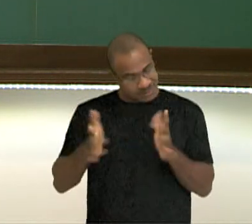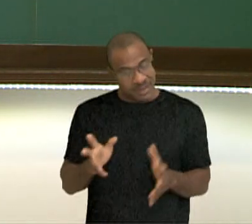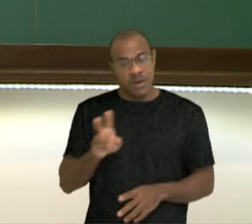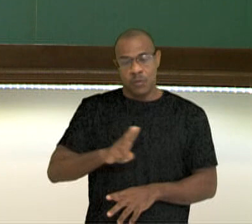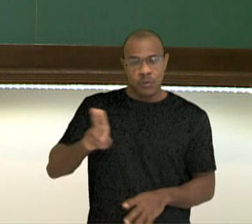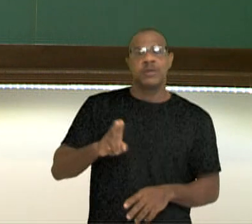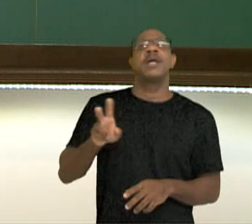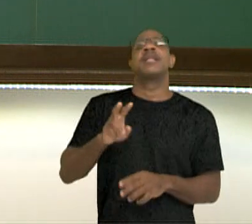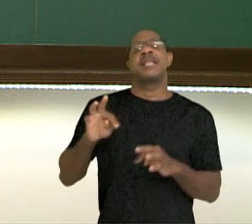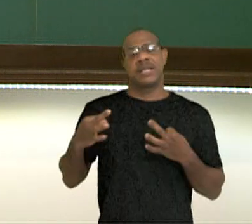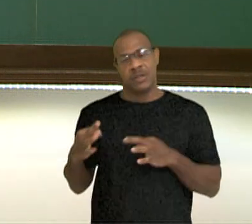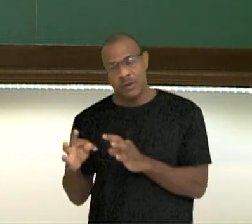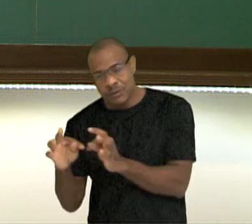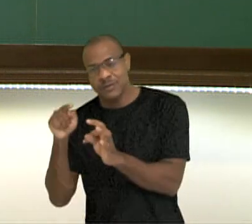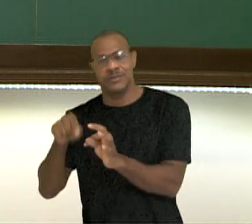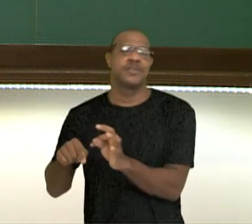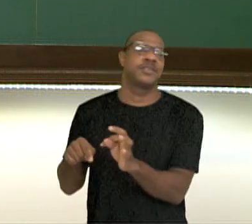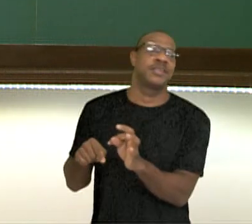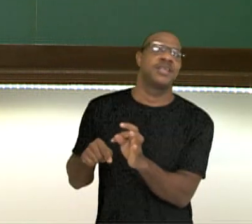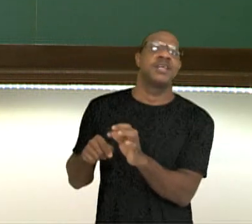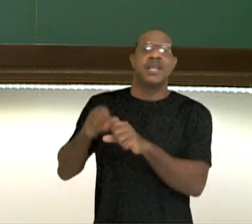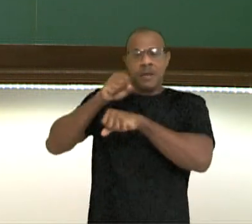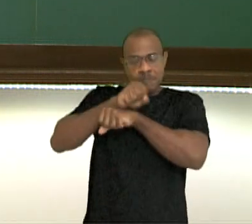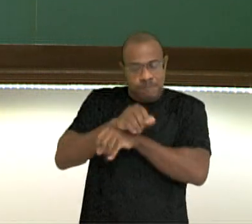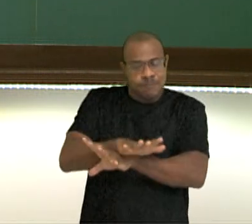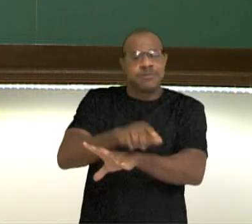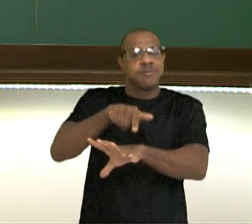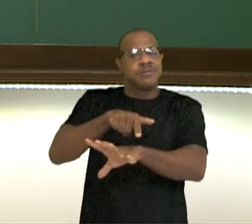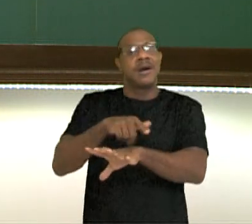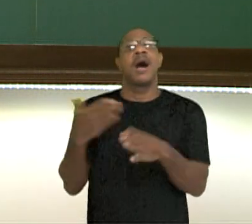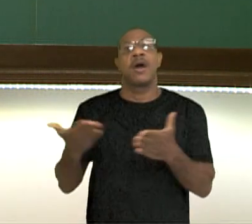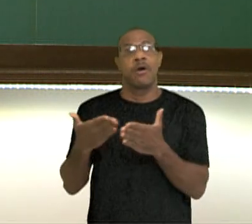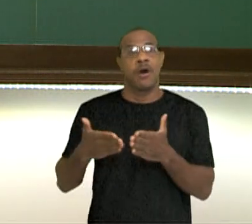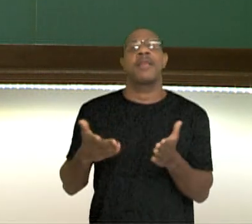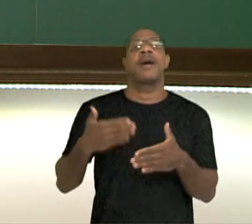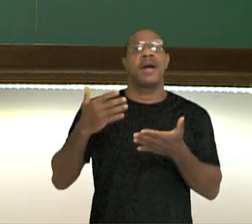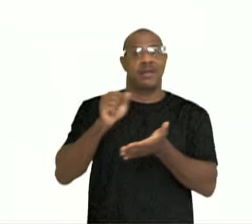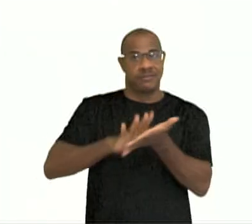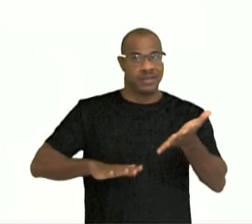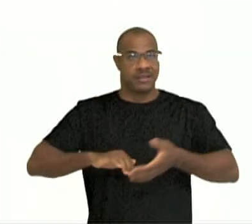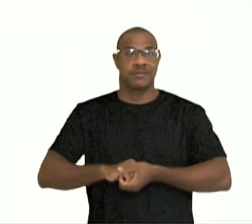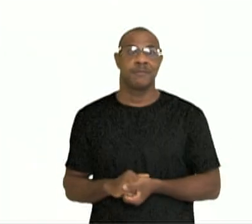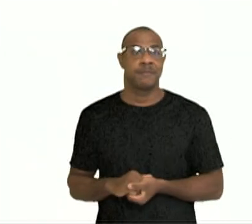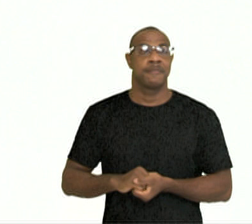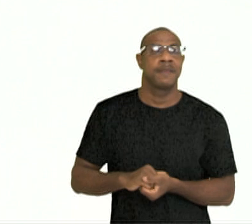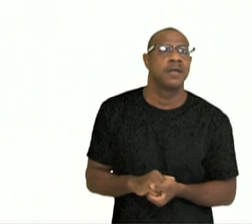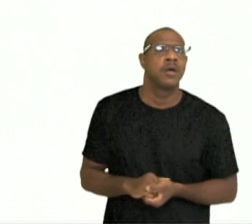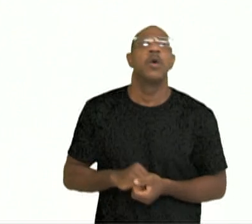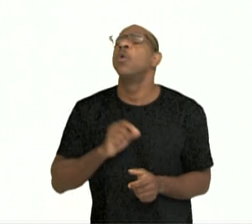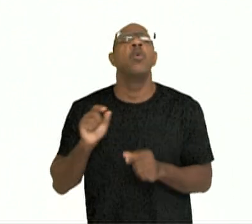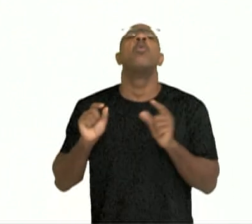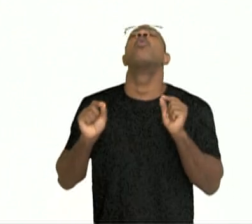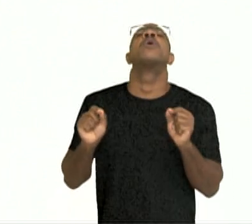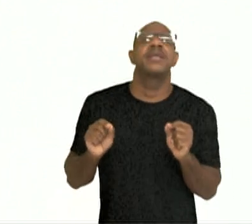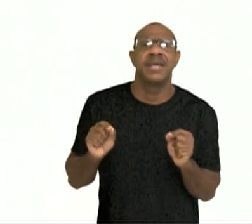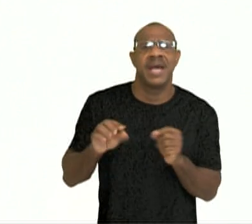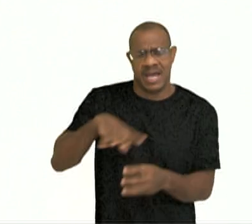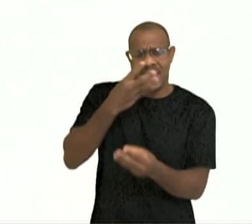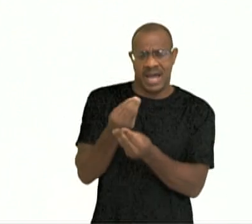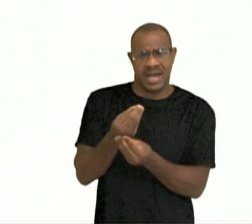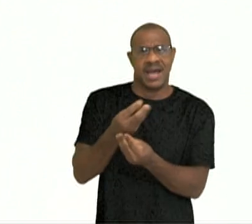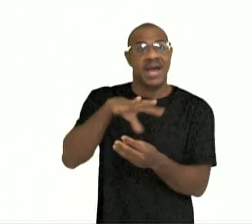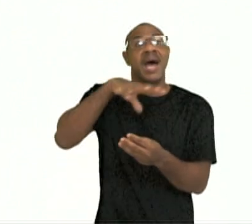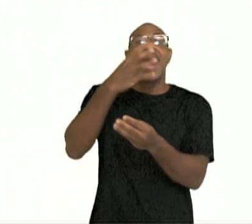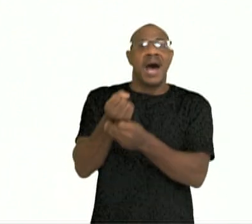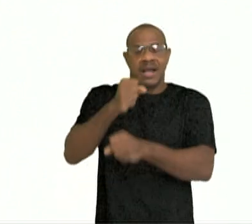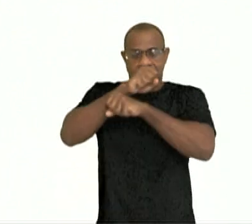das tecnologias, das multimídias, vamos a um próximo exercício. O que é arte multimídia